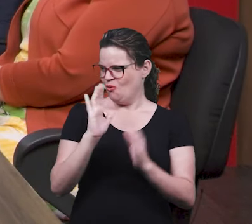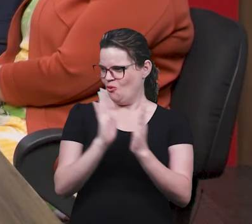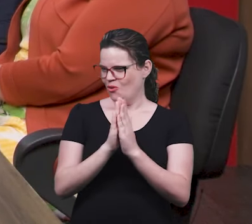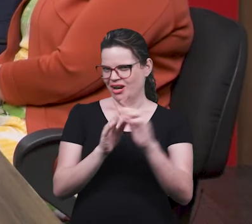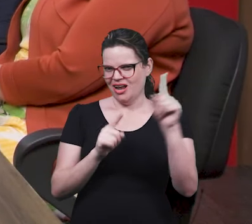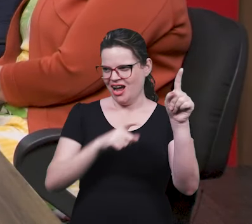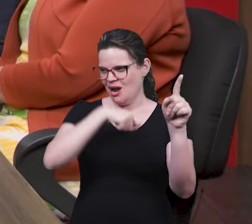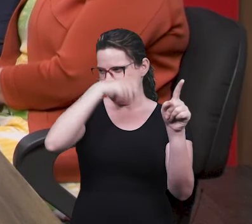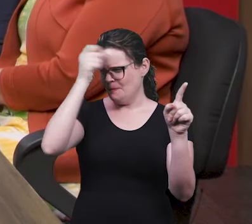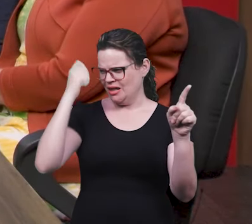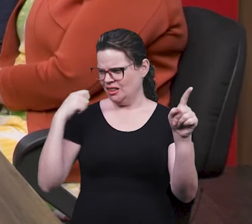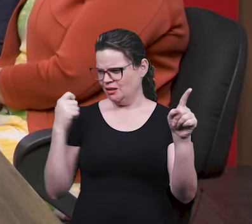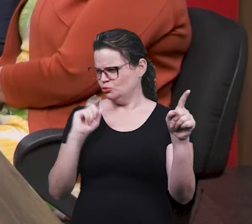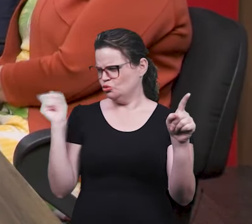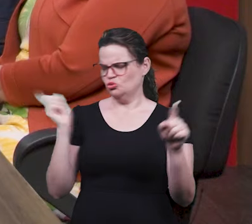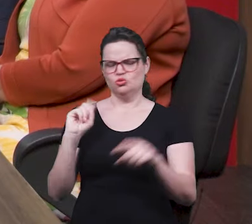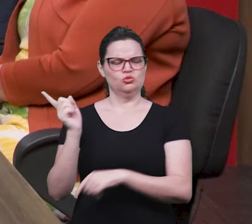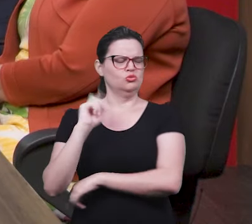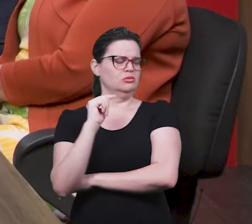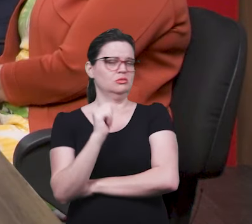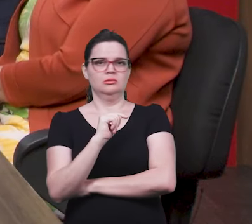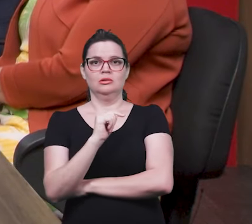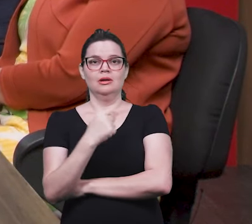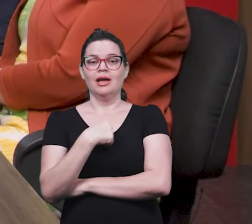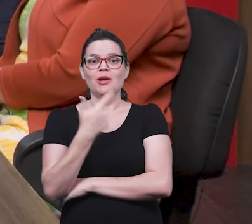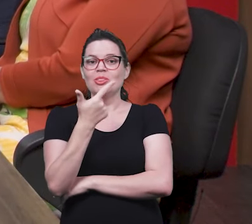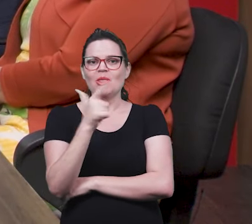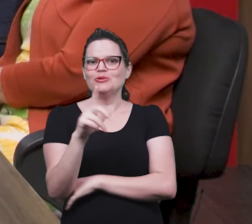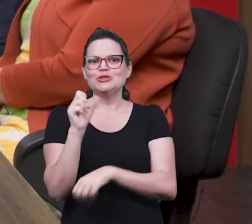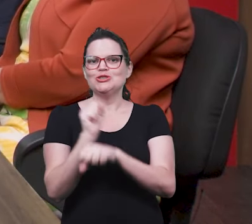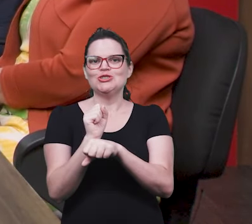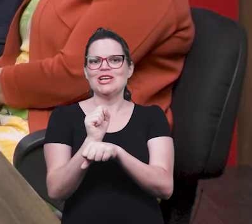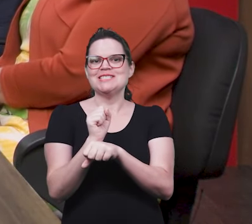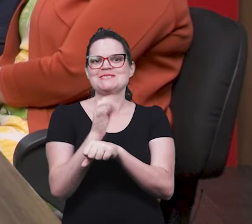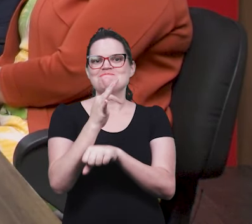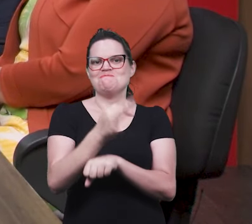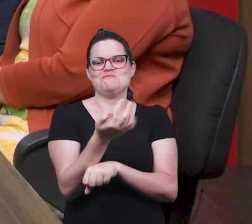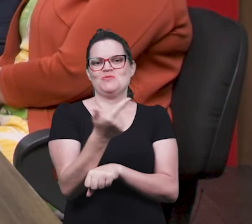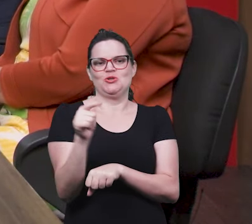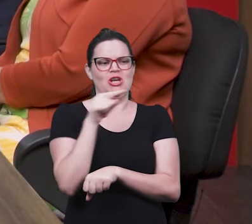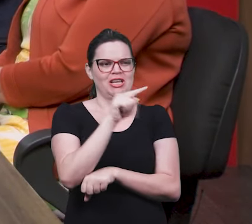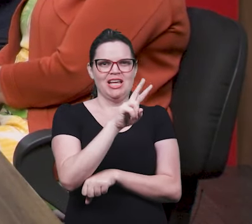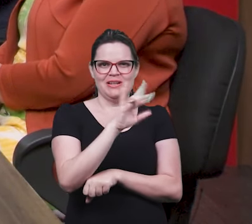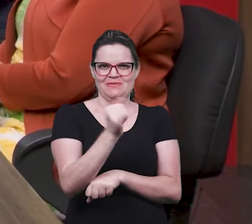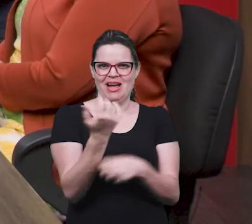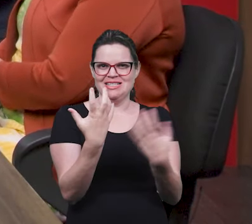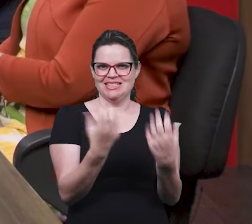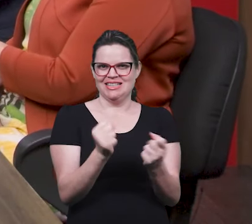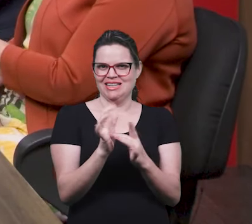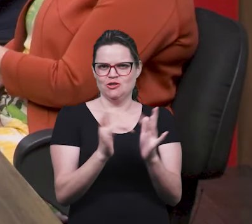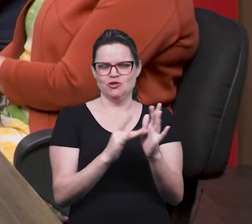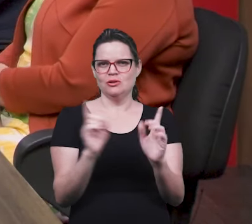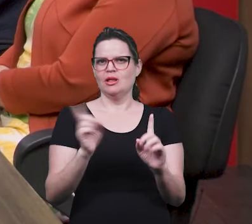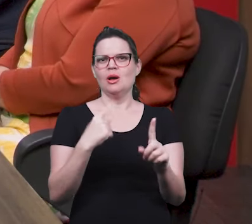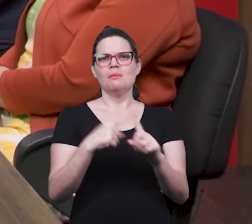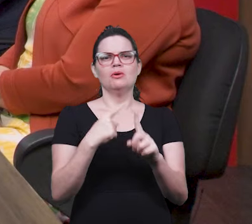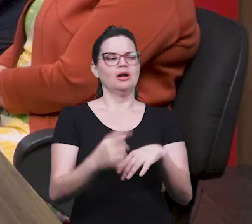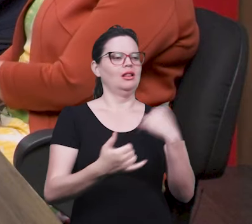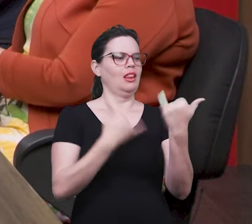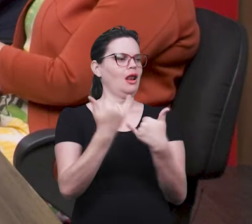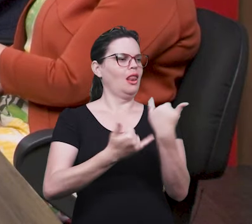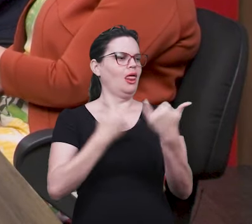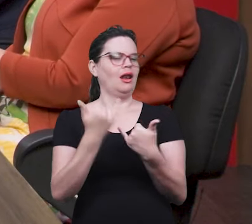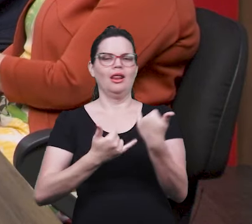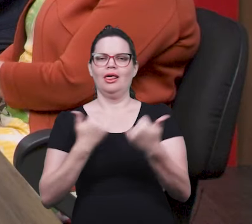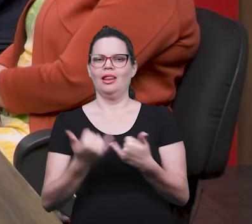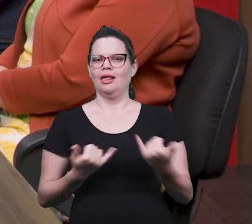salva. É mesmo, linda? Eu não tinha esperança que ele ia se converter, porque ele brincava muito.